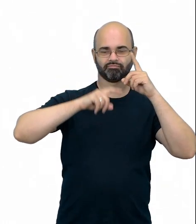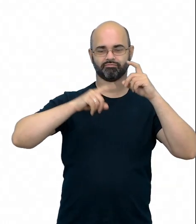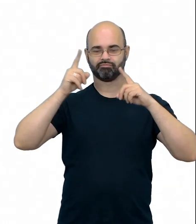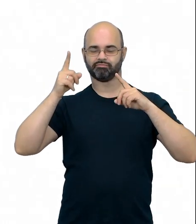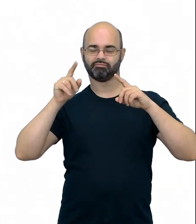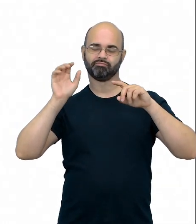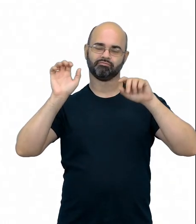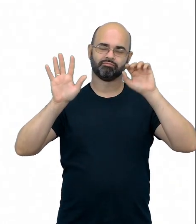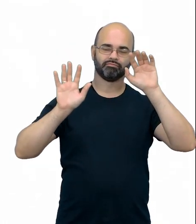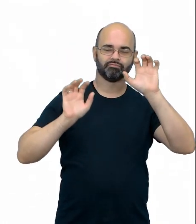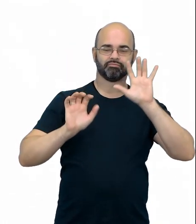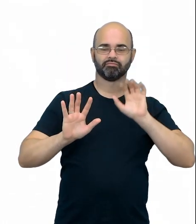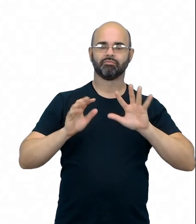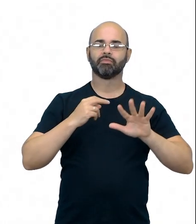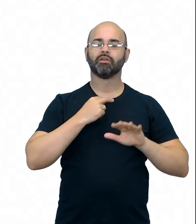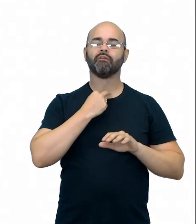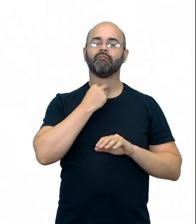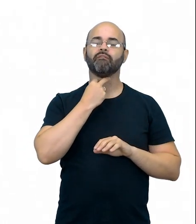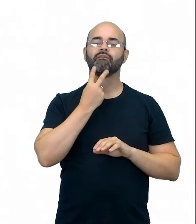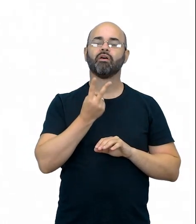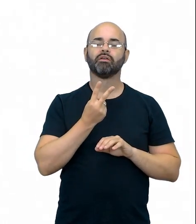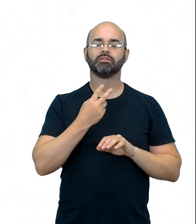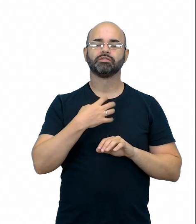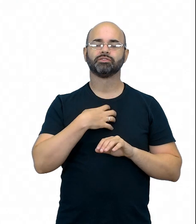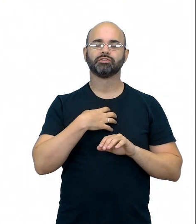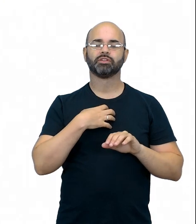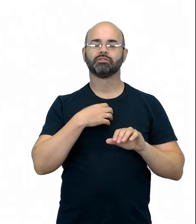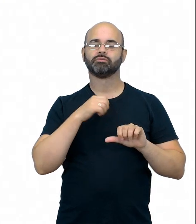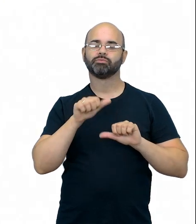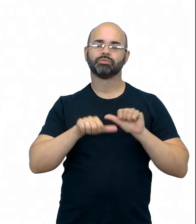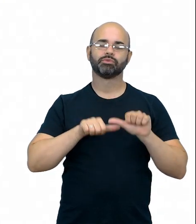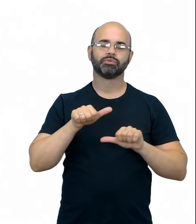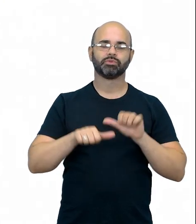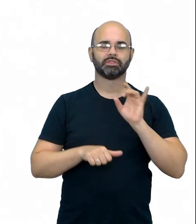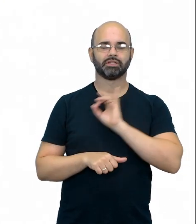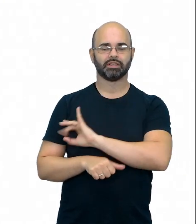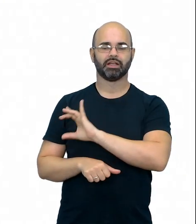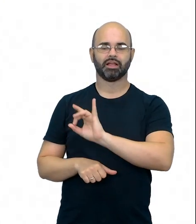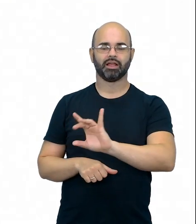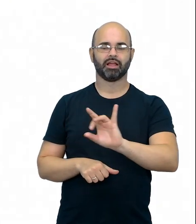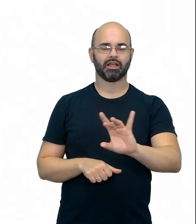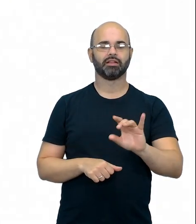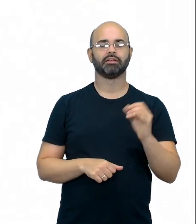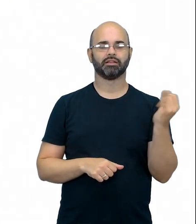de cada um também, isso é muito importante. E sempre